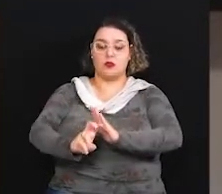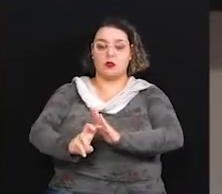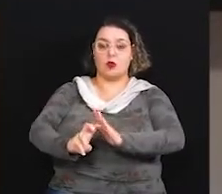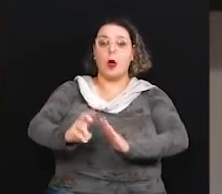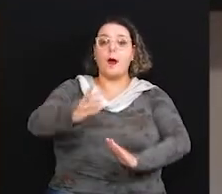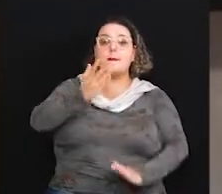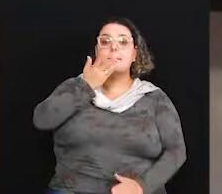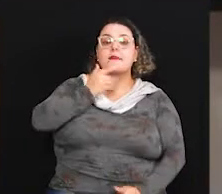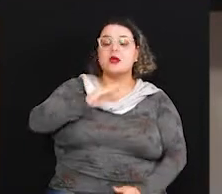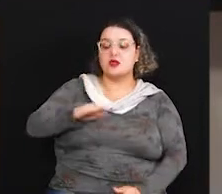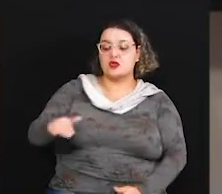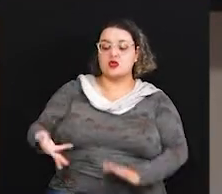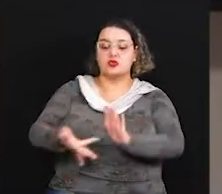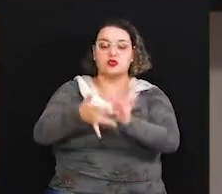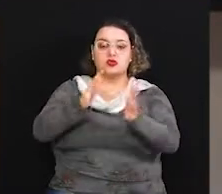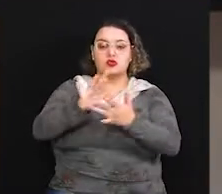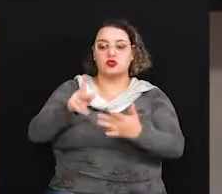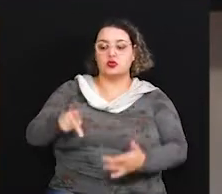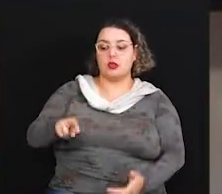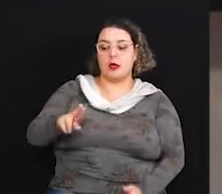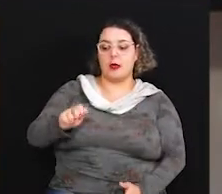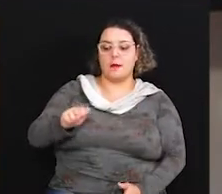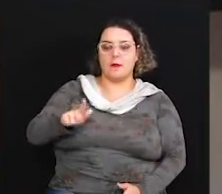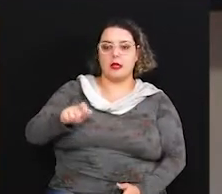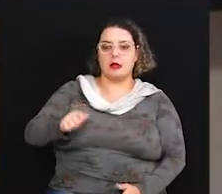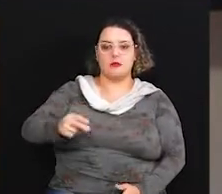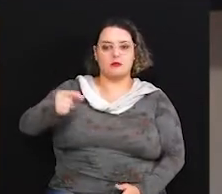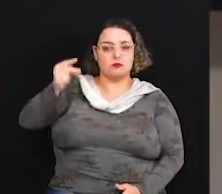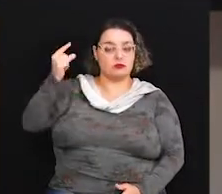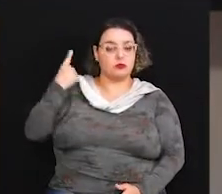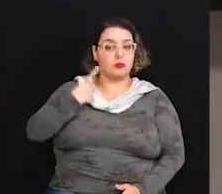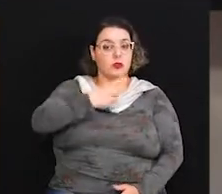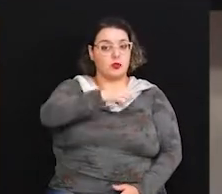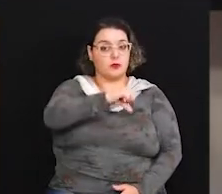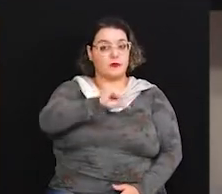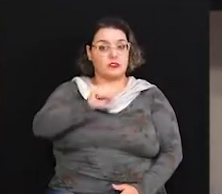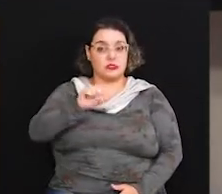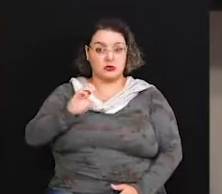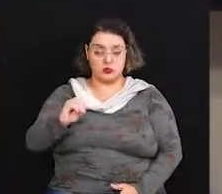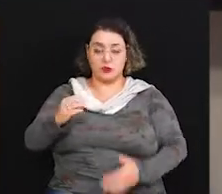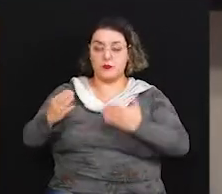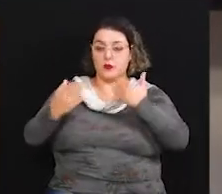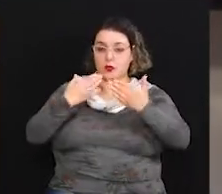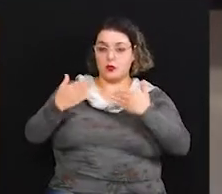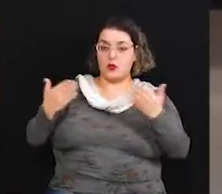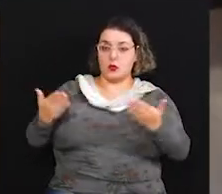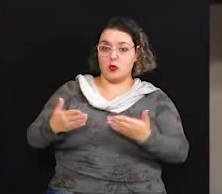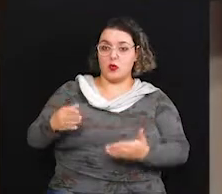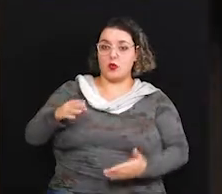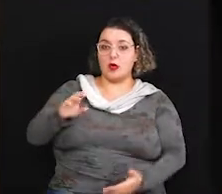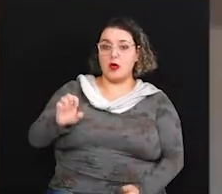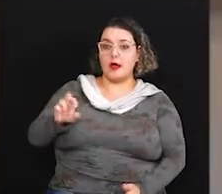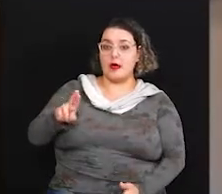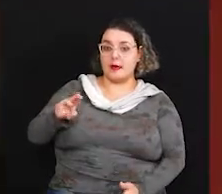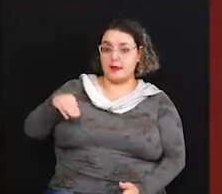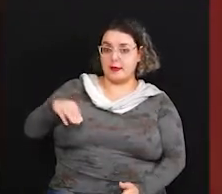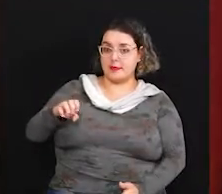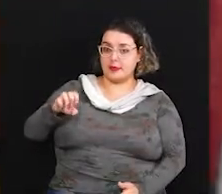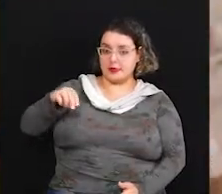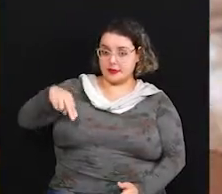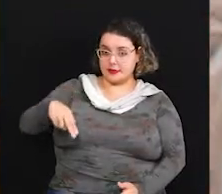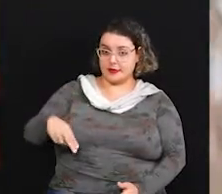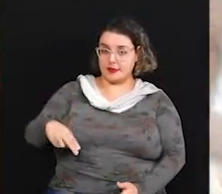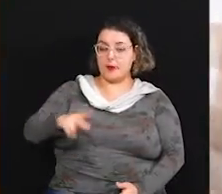Praga. É uma instituição que já vem desde os anos 80 e quem vai conversar com a gente hoje é o Erwin, que é